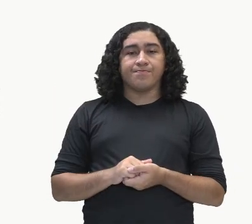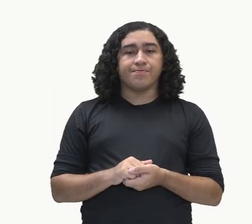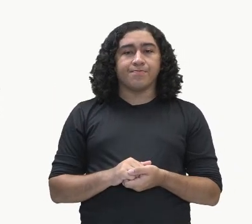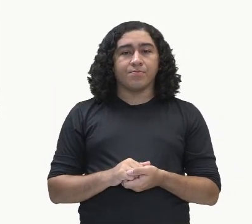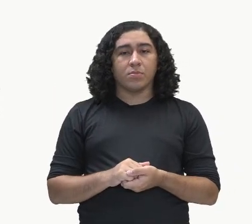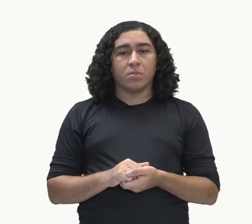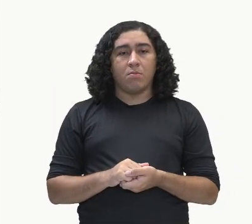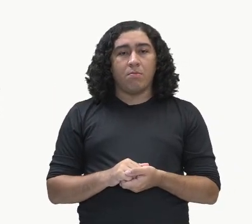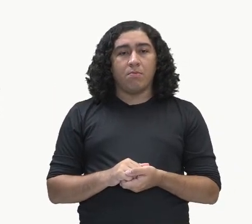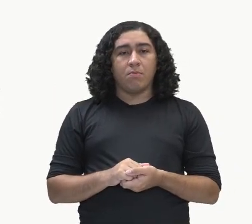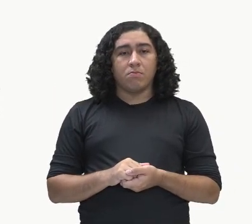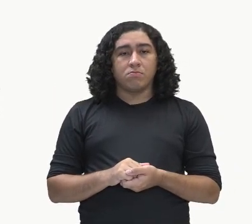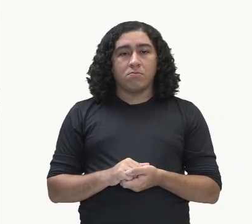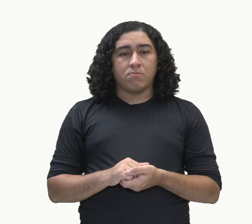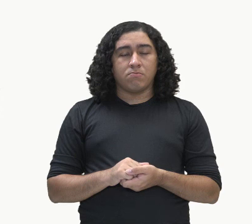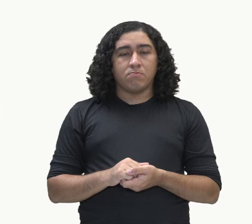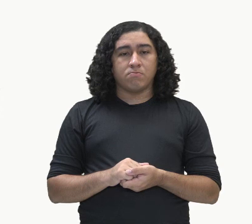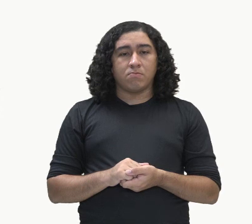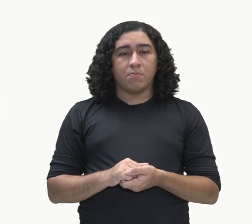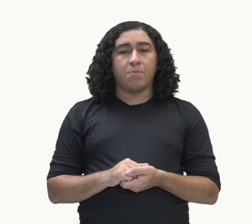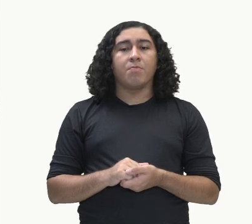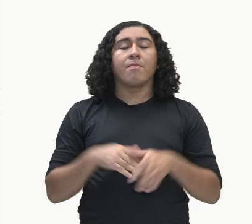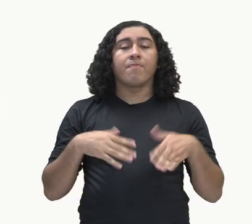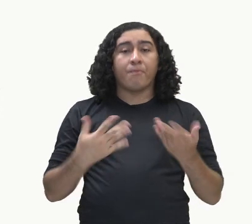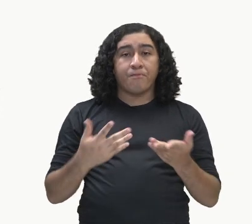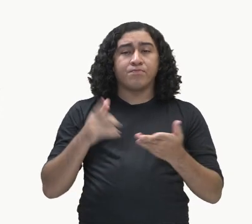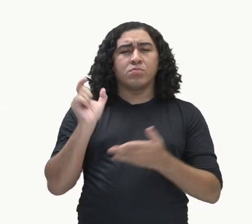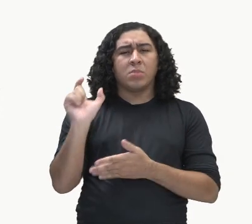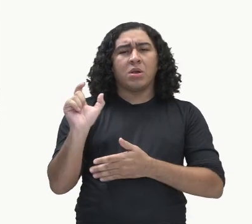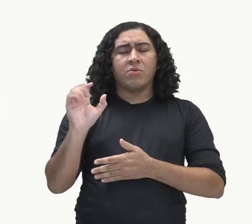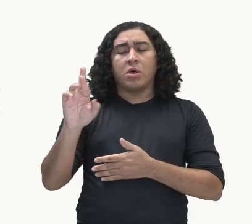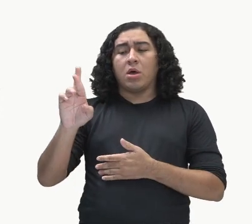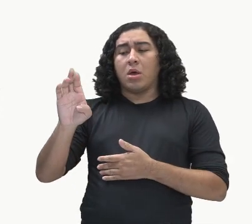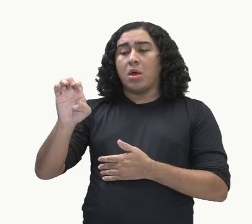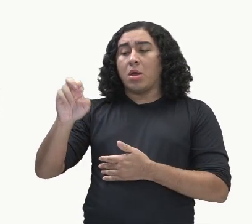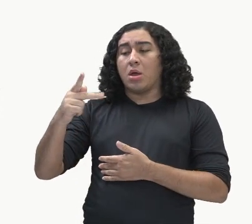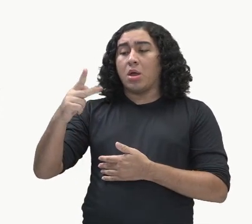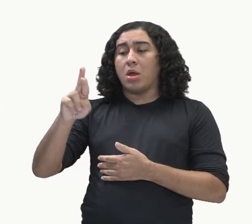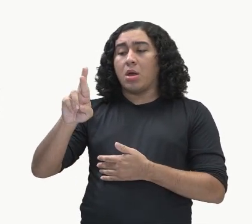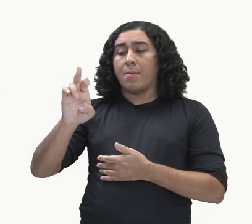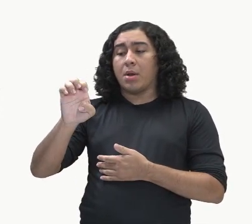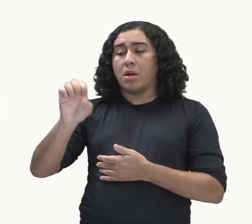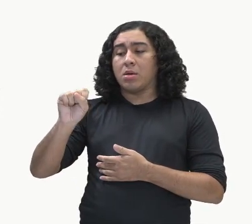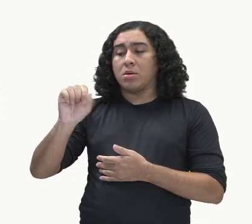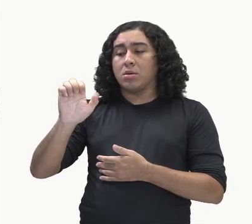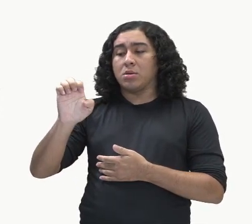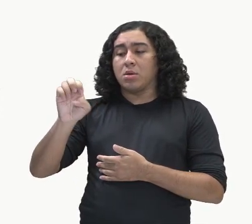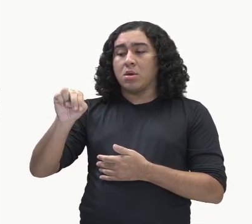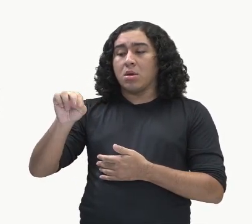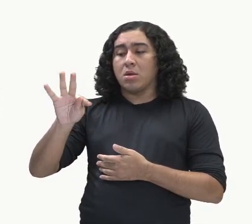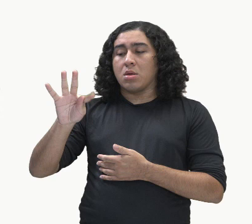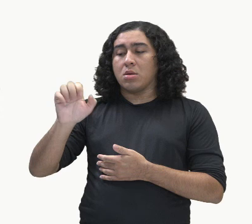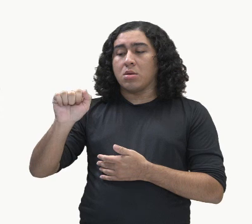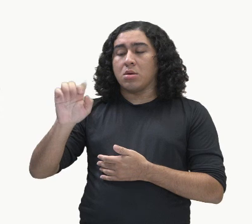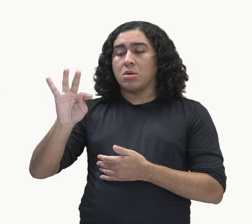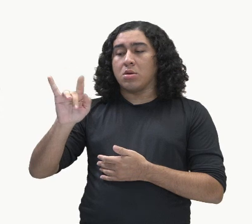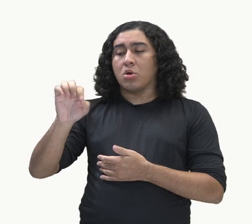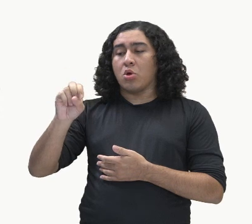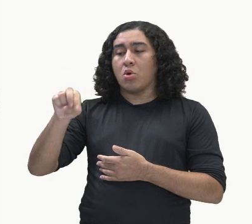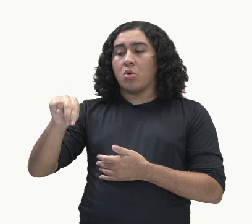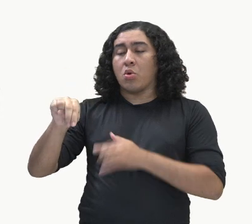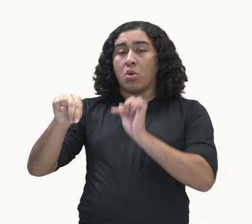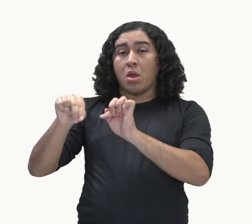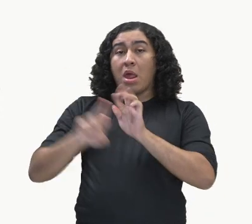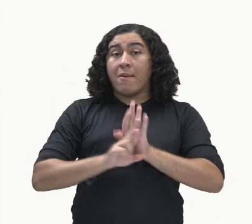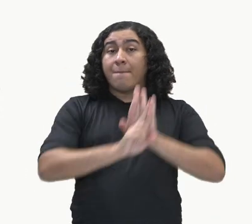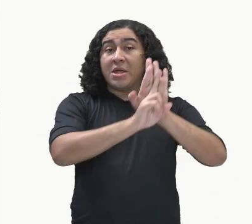a representation. Olha só, representation é uma palavra que eu posso usar também, ó. Cognata, representação. Esse "shon"